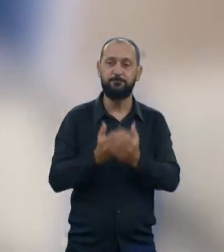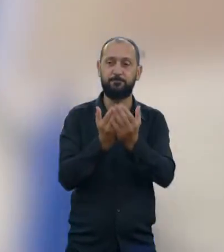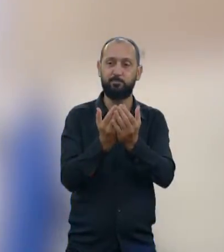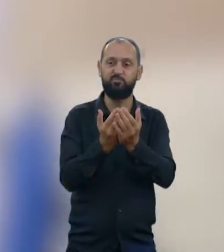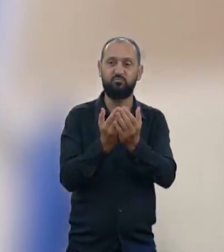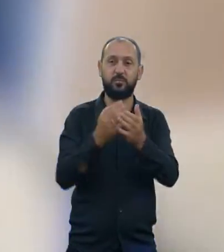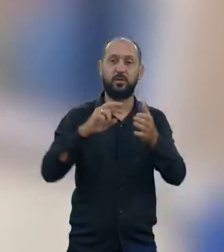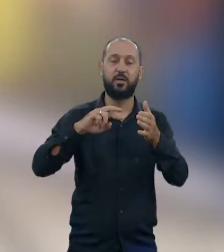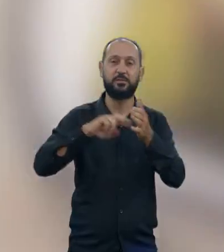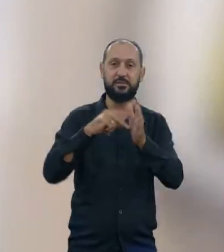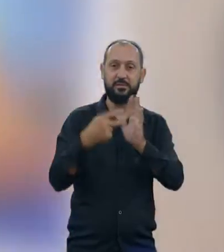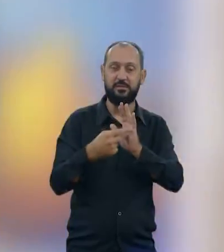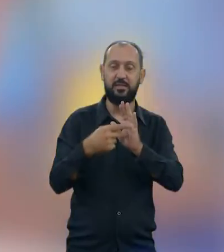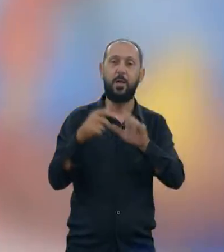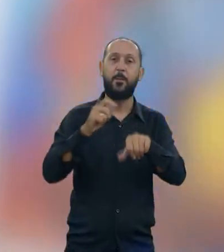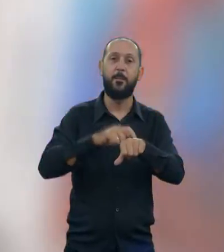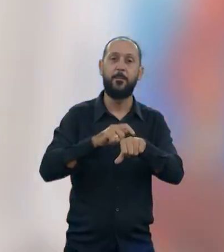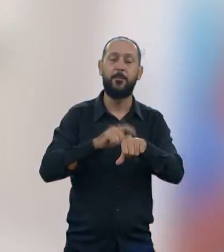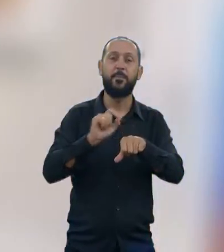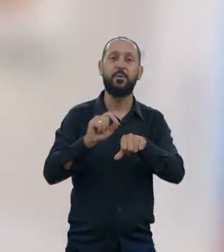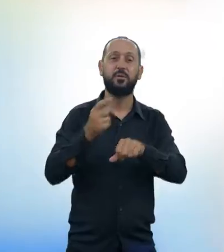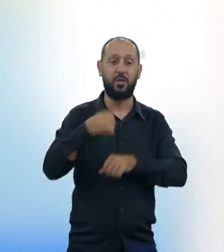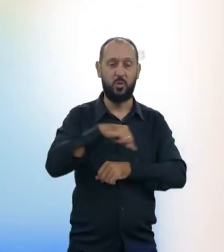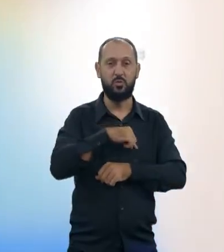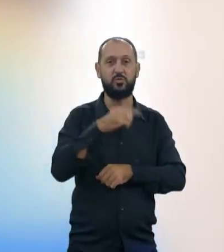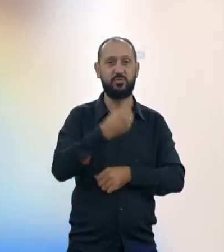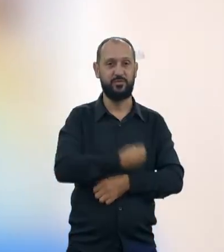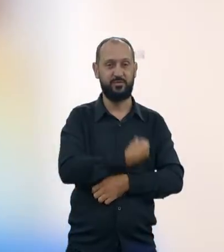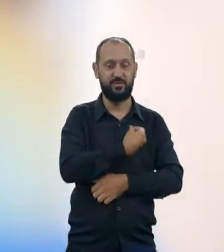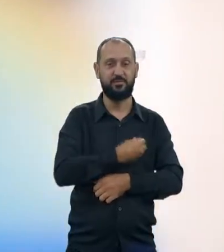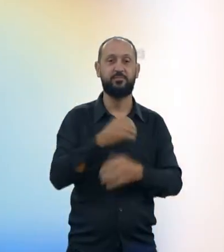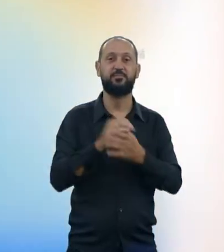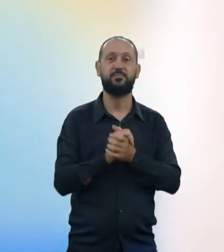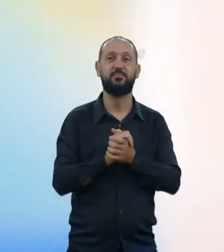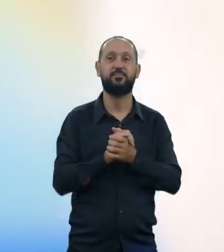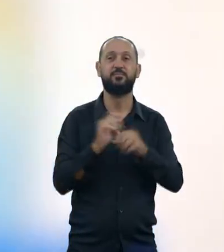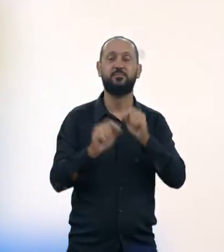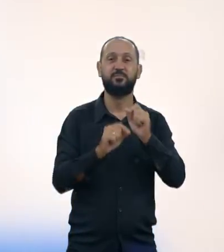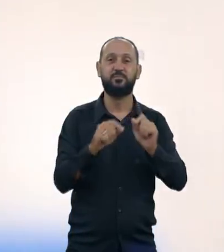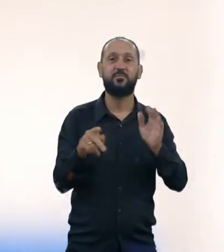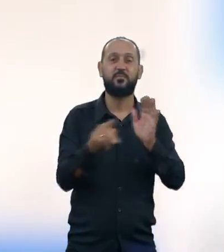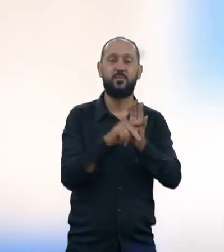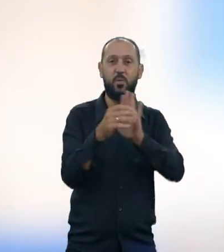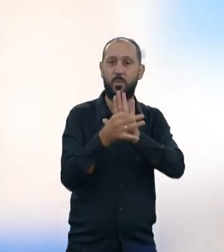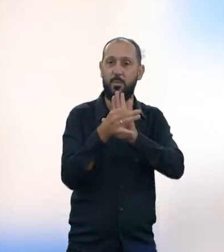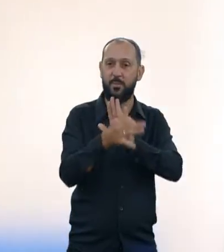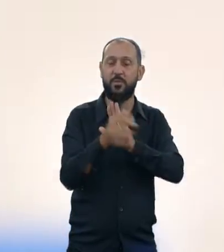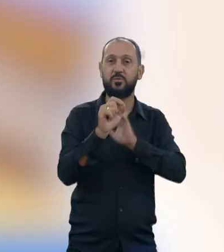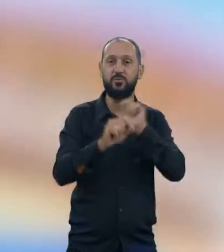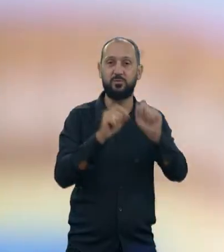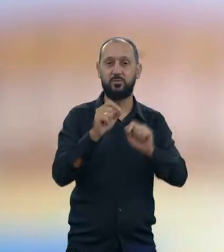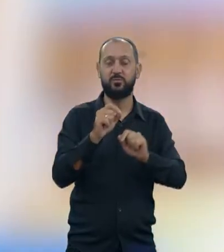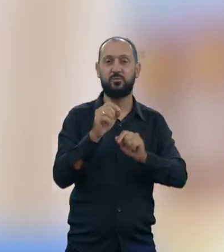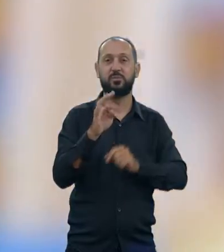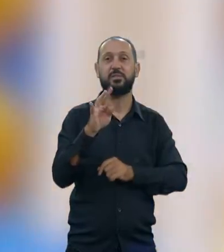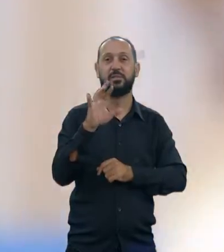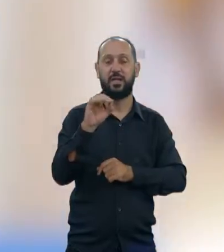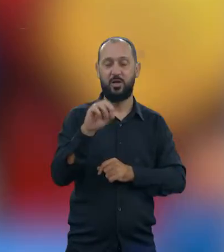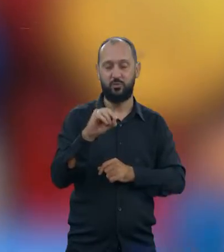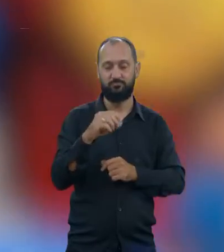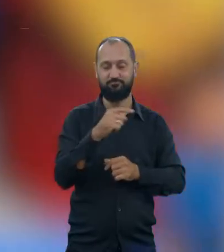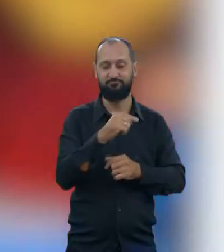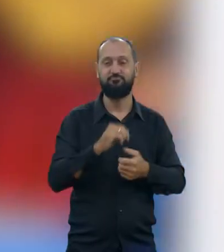cada carta do tarô significa em cada momento da nossa vida. Isso que é o propósito maior do